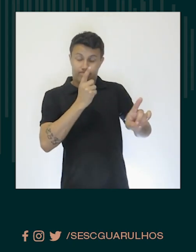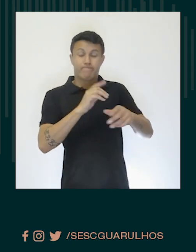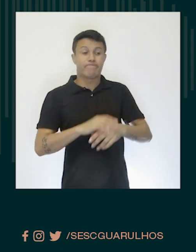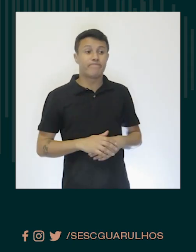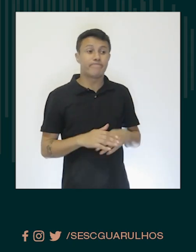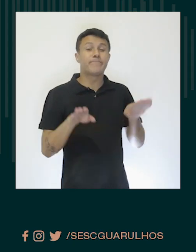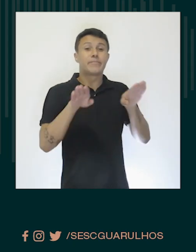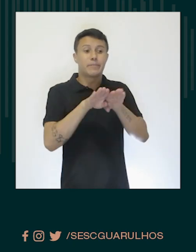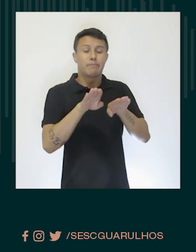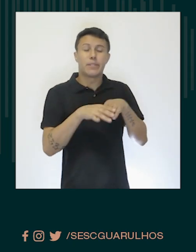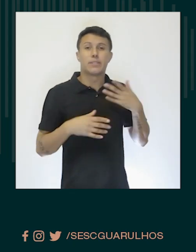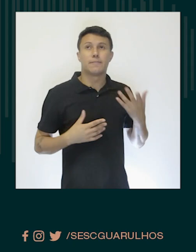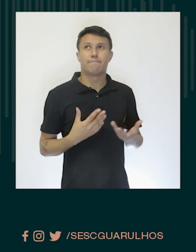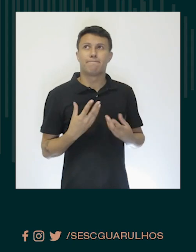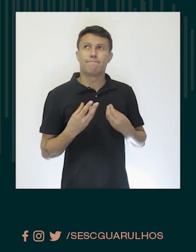continuar